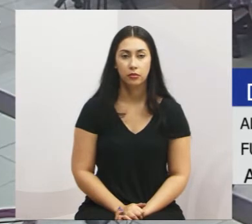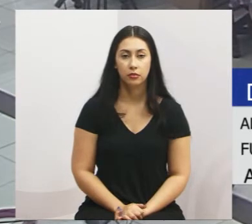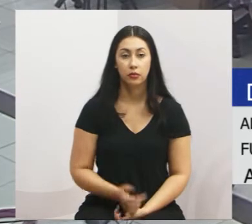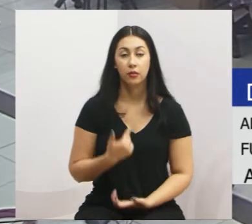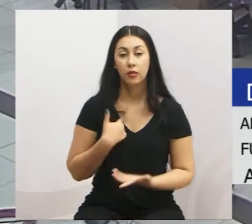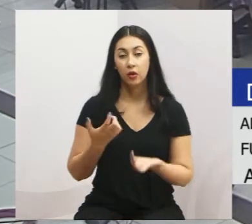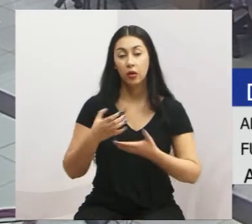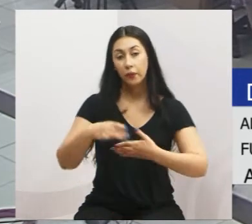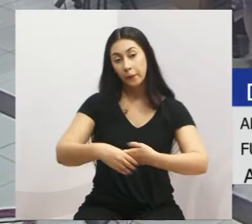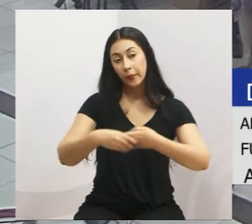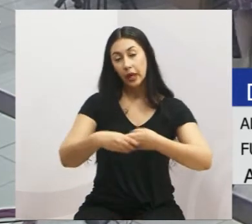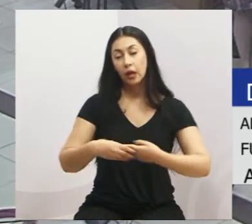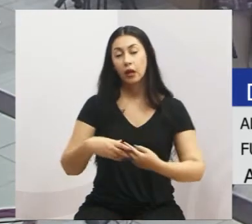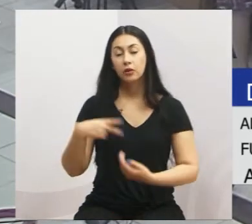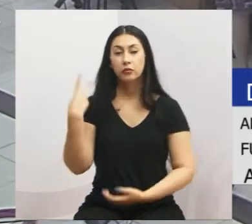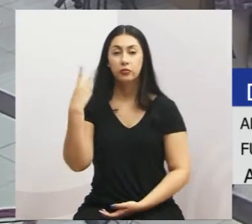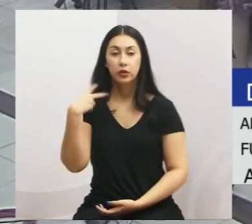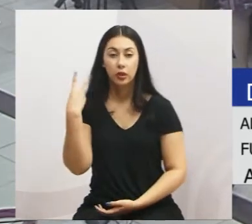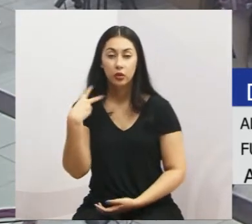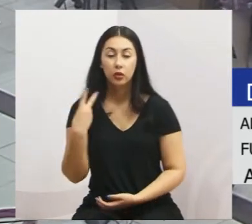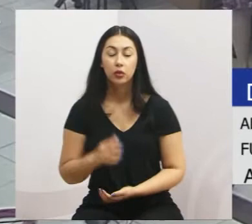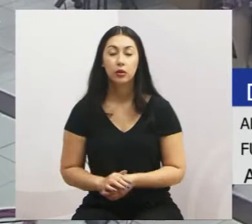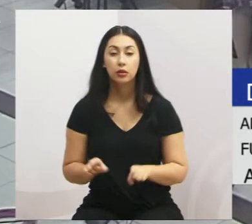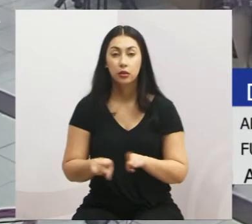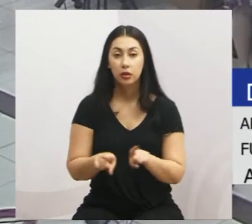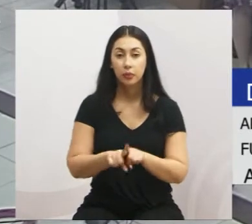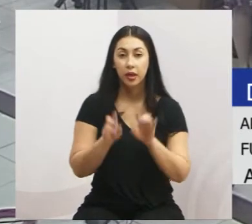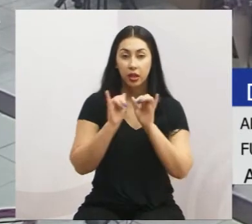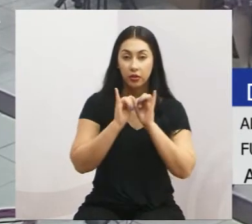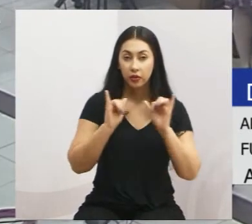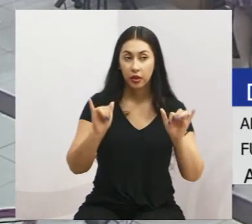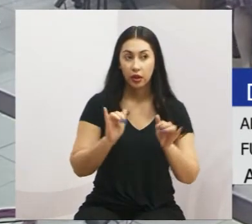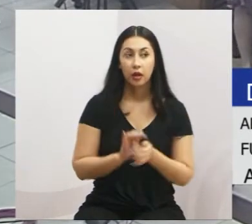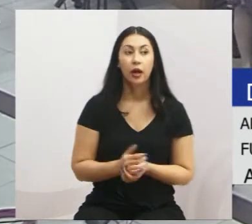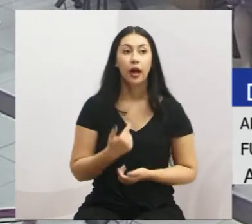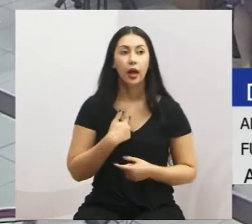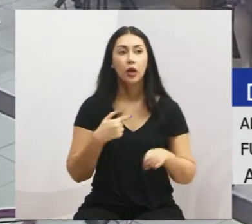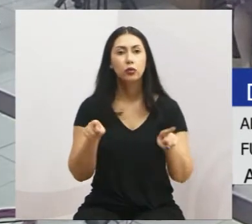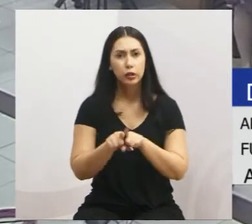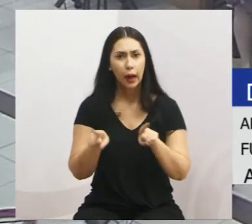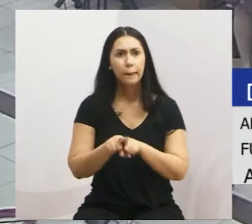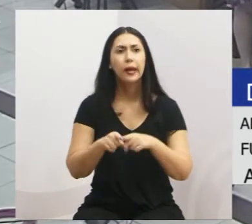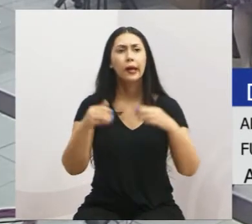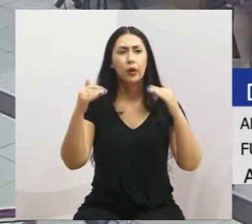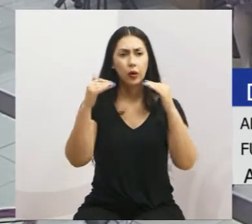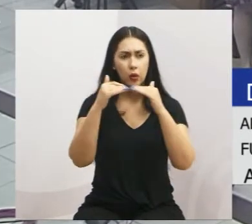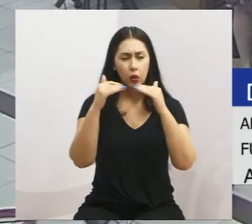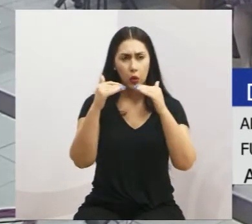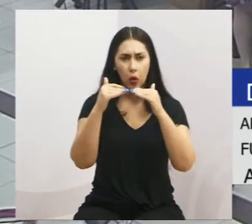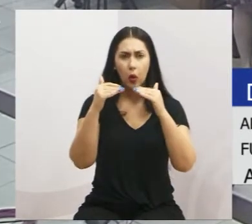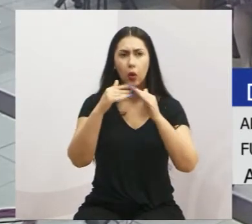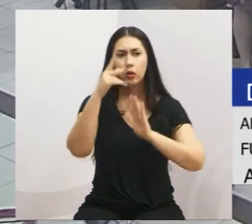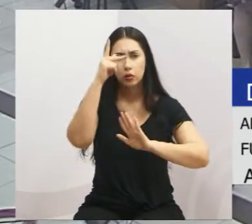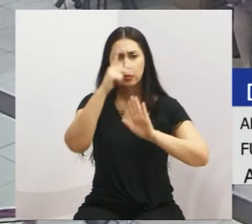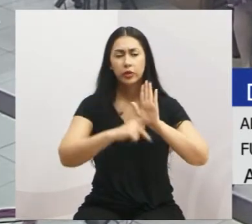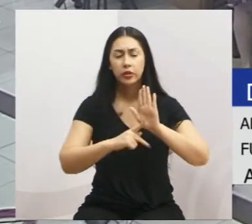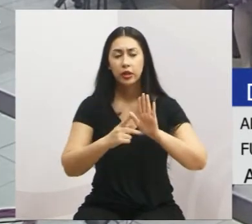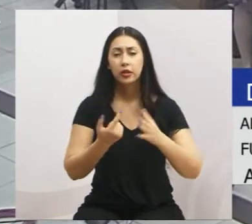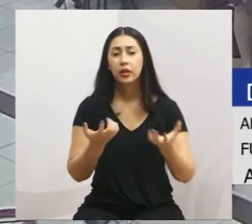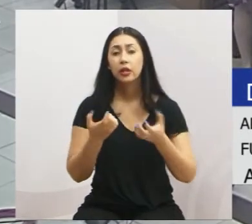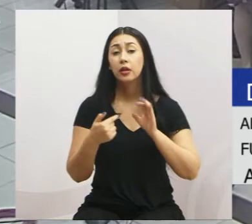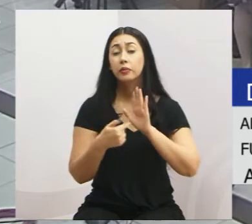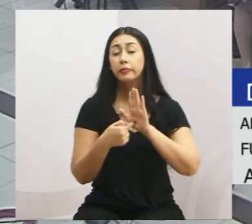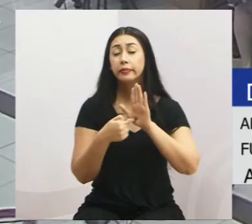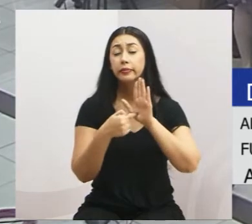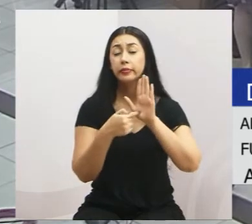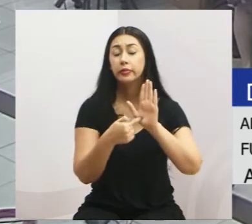Quero cumprimentar os vereadores e vereadoras, dizer que, de igual modo, serei favorável a esse projeto e quero destacar